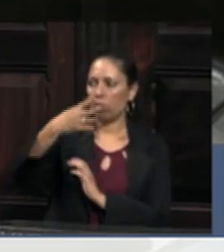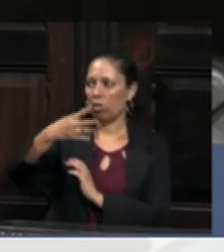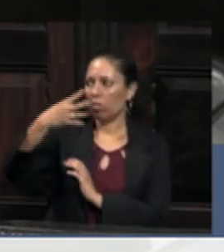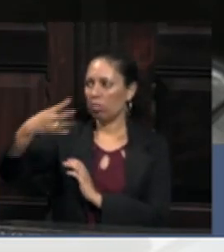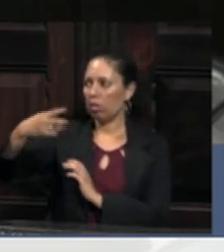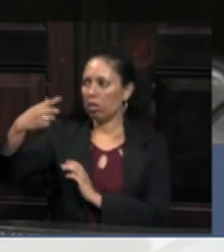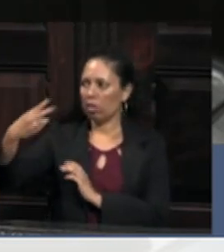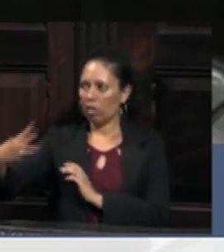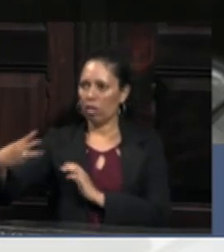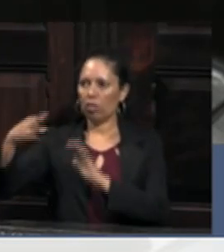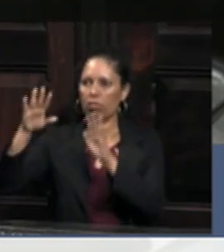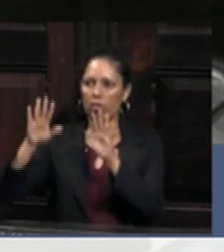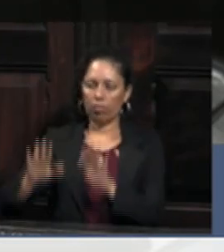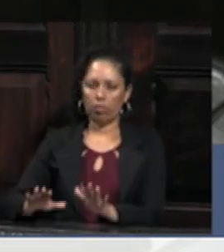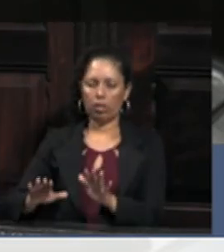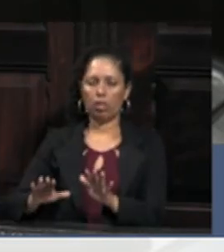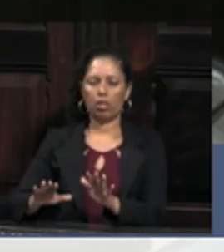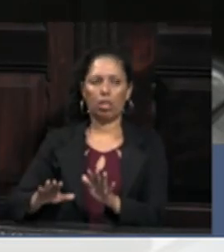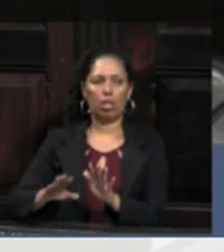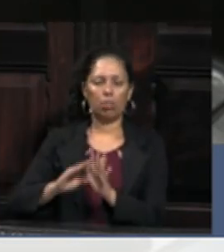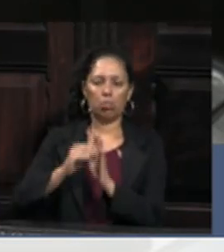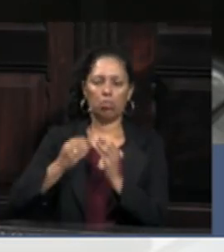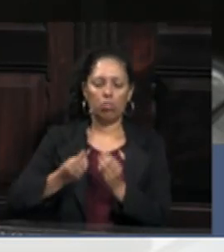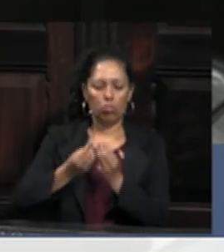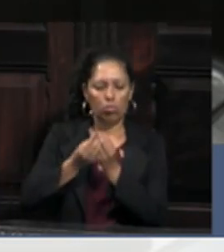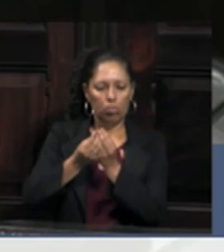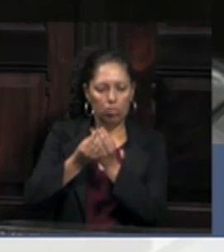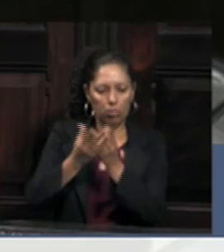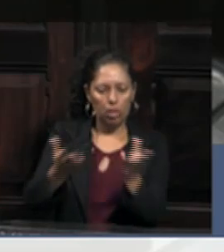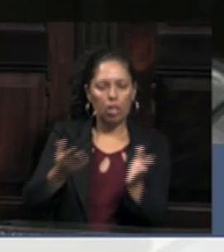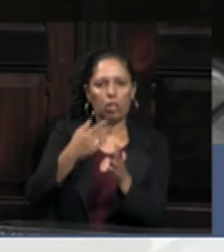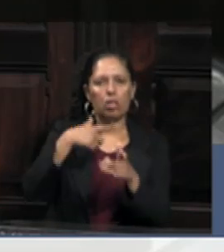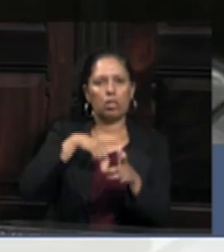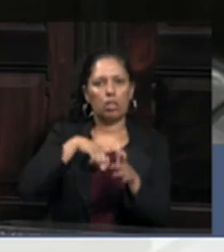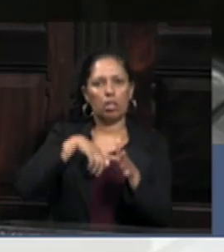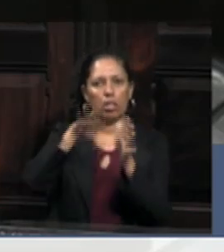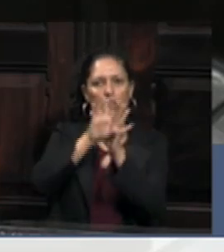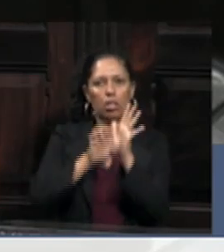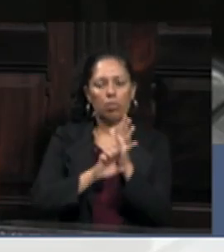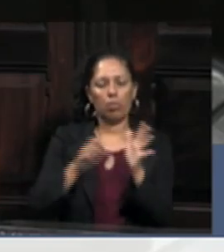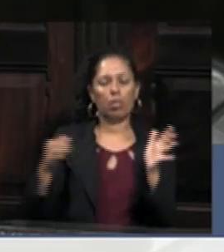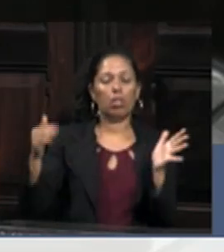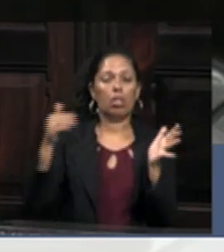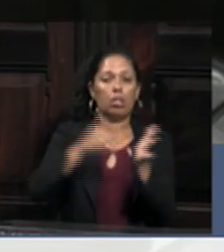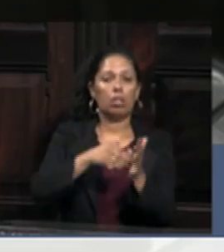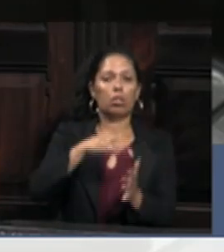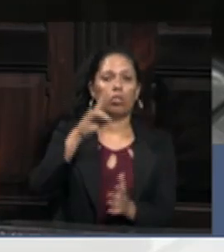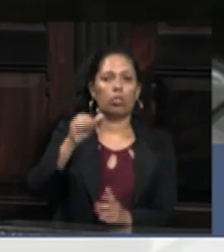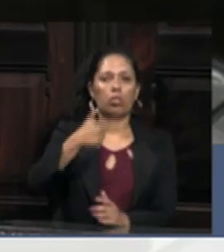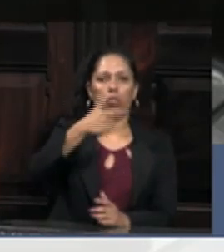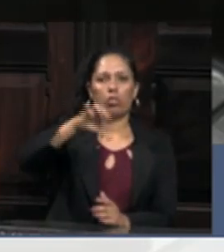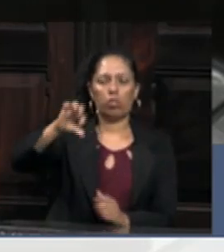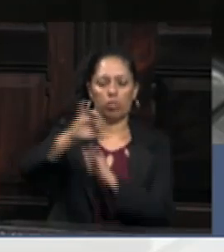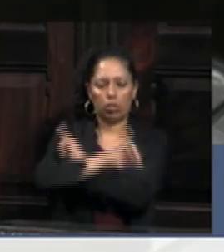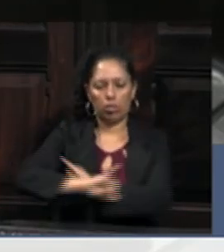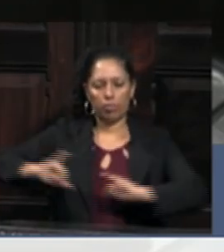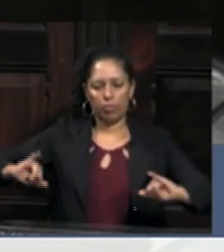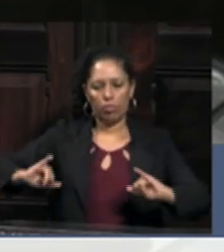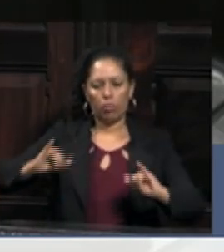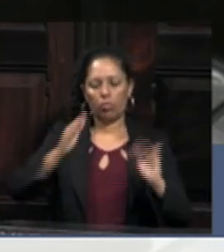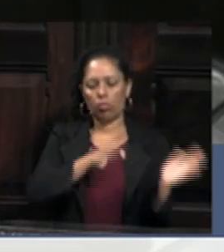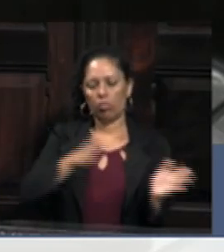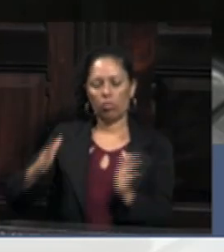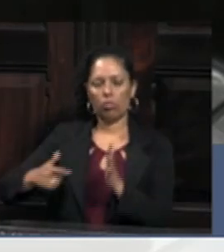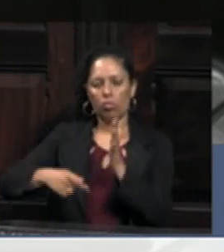discussão, retornará à Comissão de Orçamento, onde receberá emendas até o dia 29. Anuncio em tramitação ordinária, em